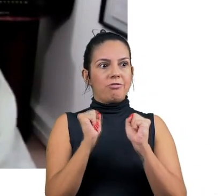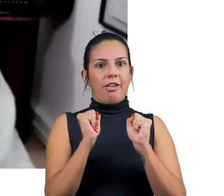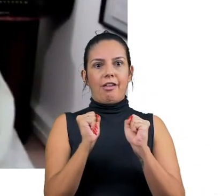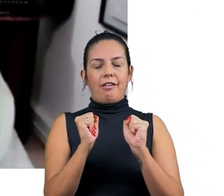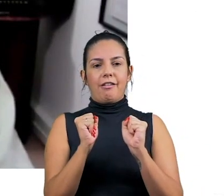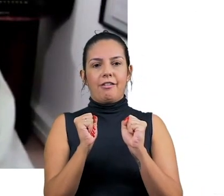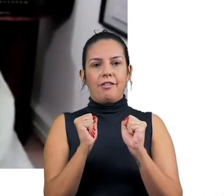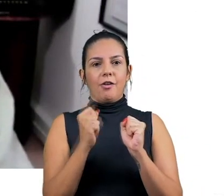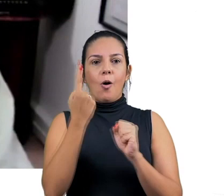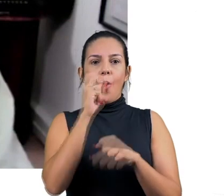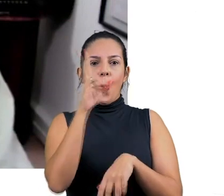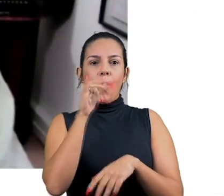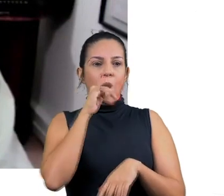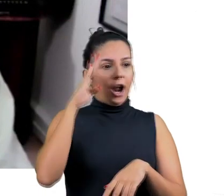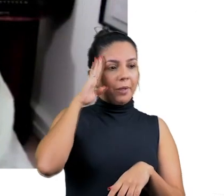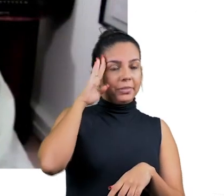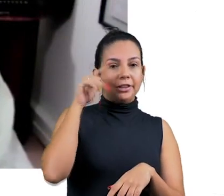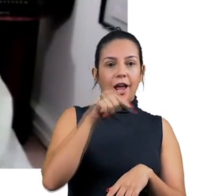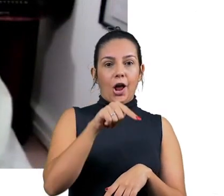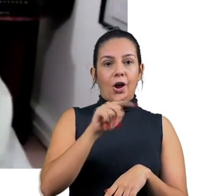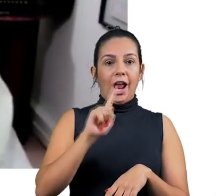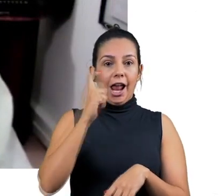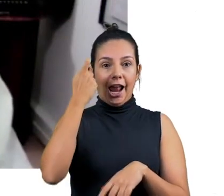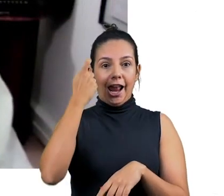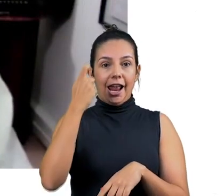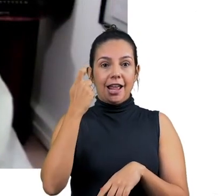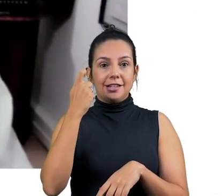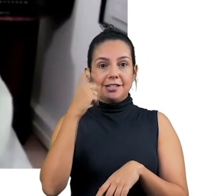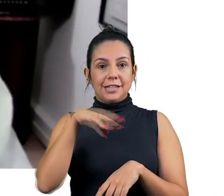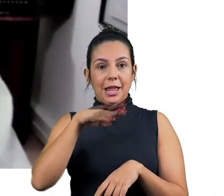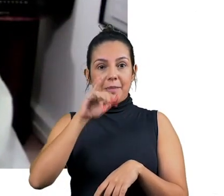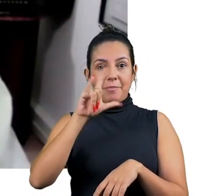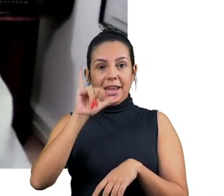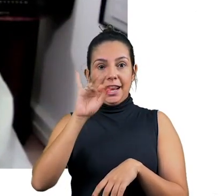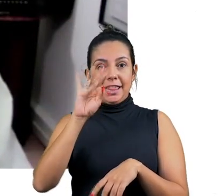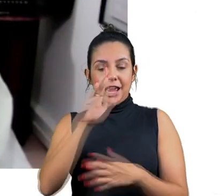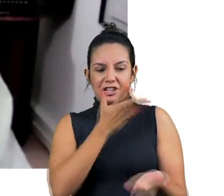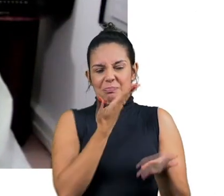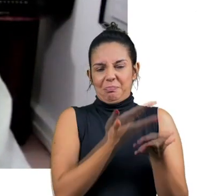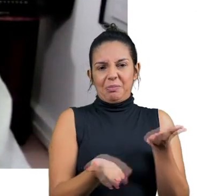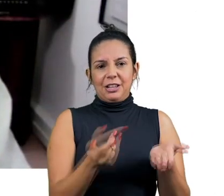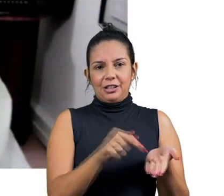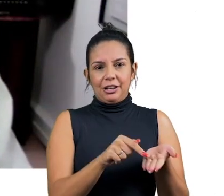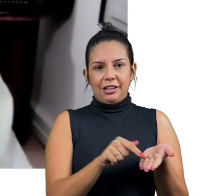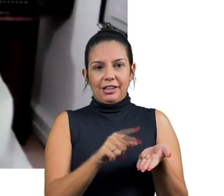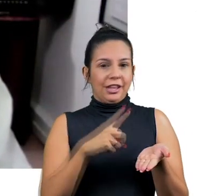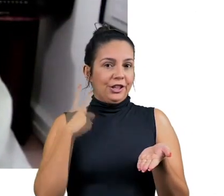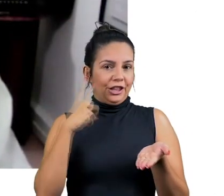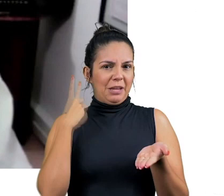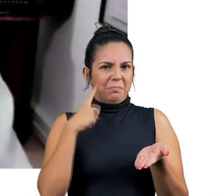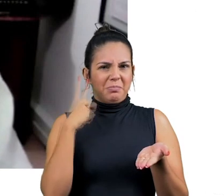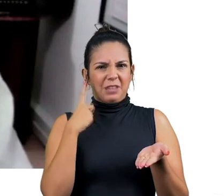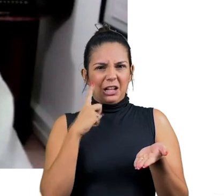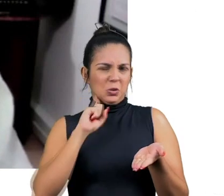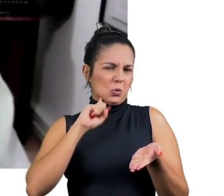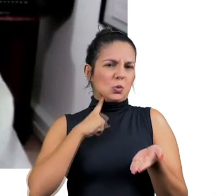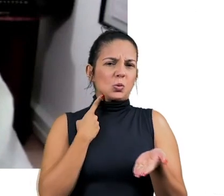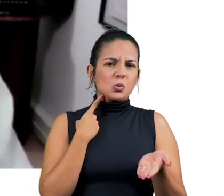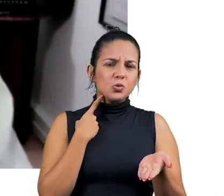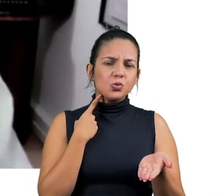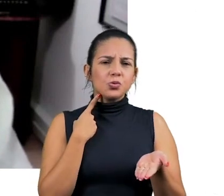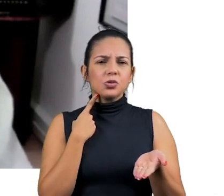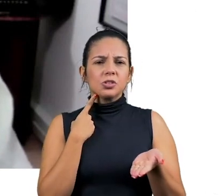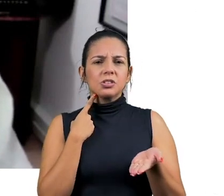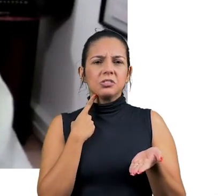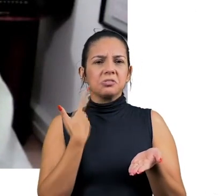né? Ou um capitão, um ex-militar fracassado, que era um deputado obscuro,